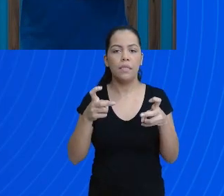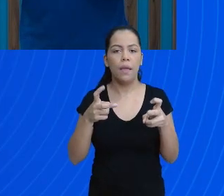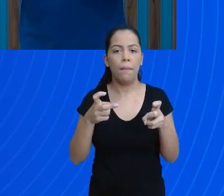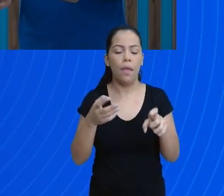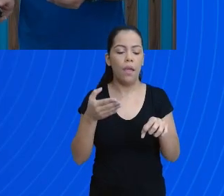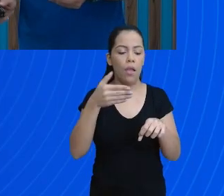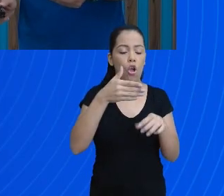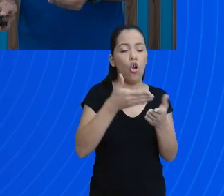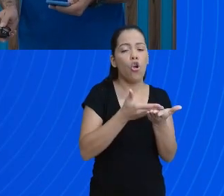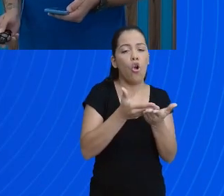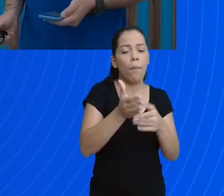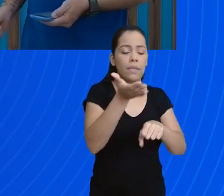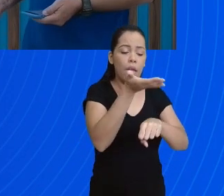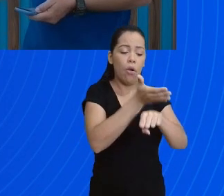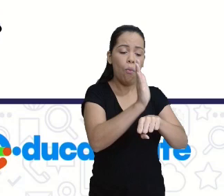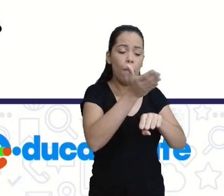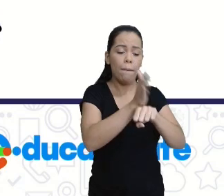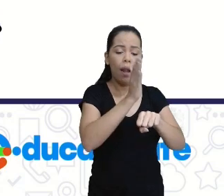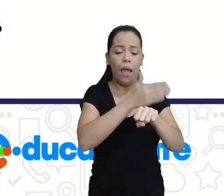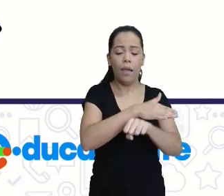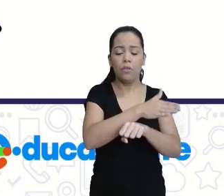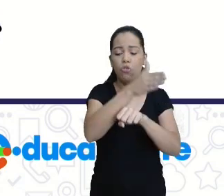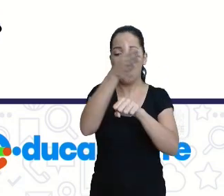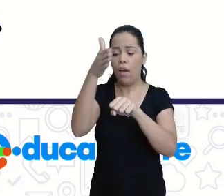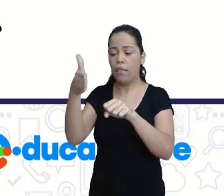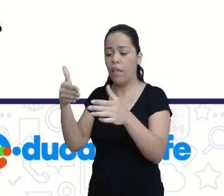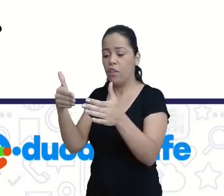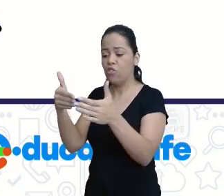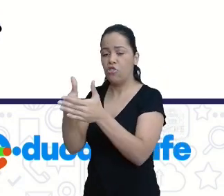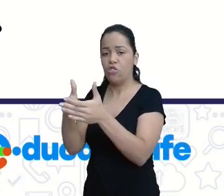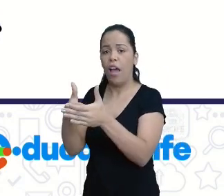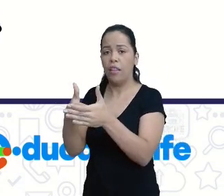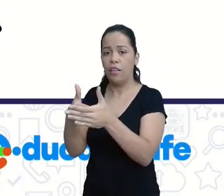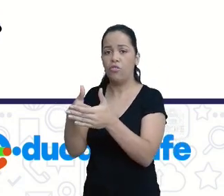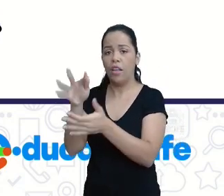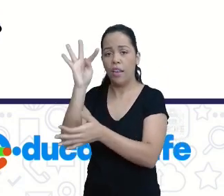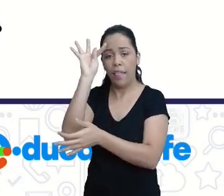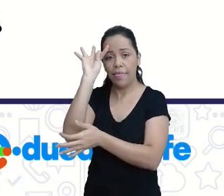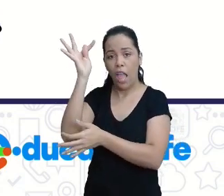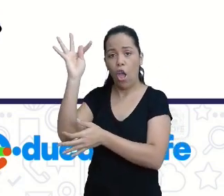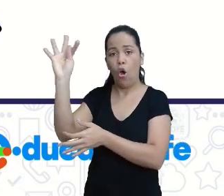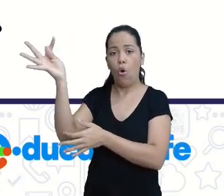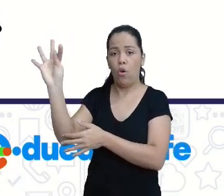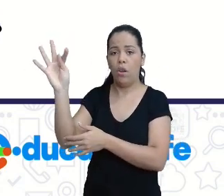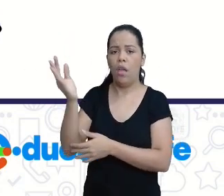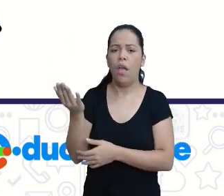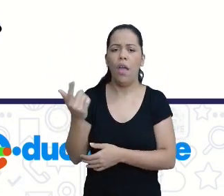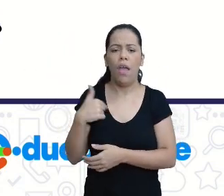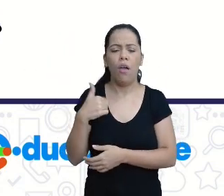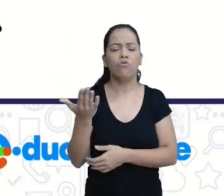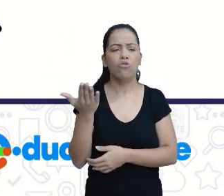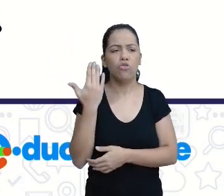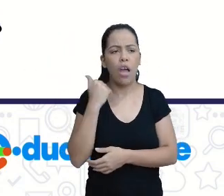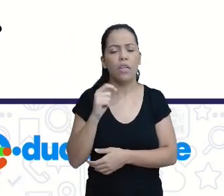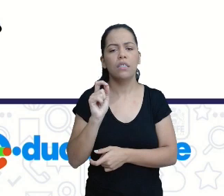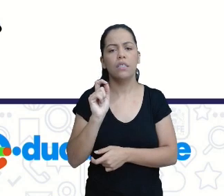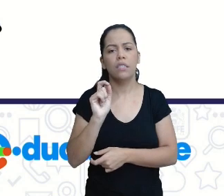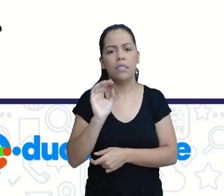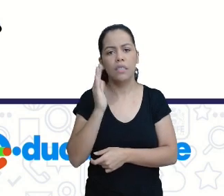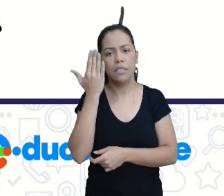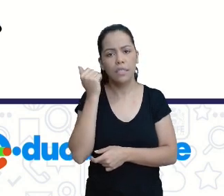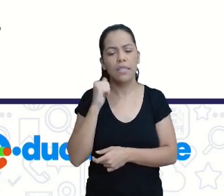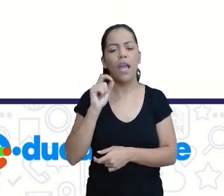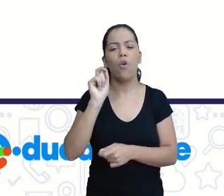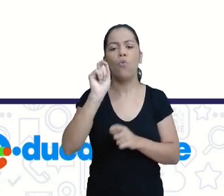para chegar no teórico. Então eu já sei quais são os lados, já sei dizer o que é um lado de um triângulo, o que é a